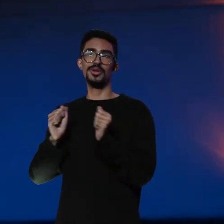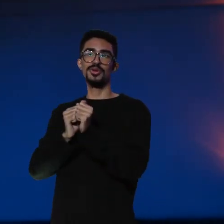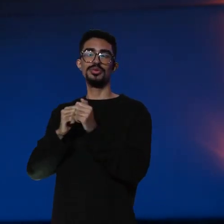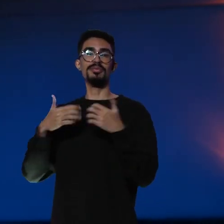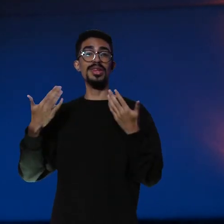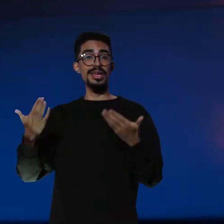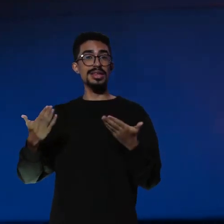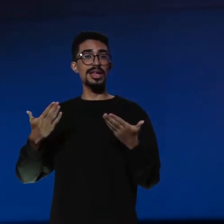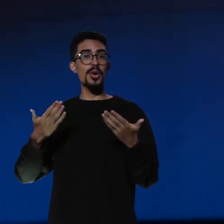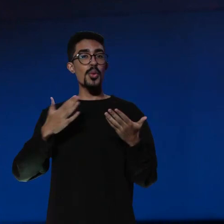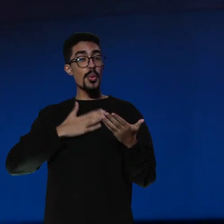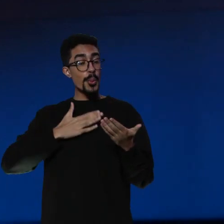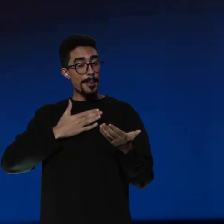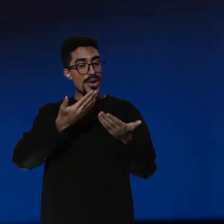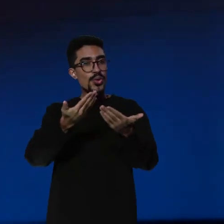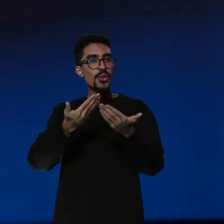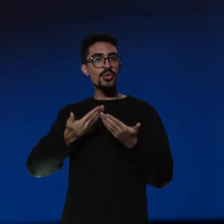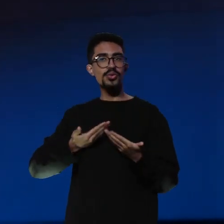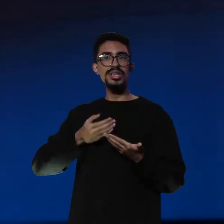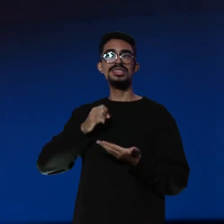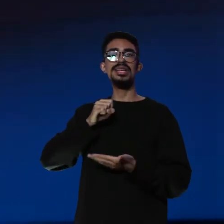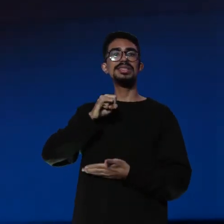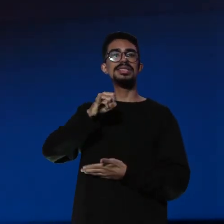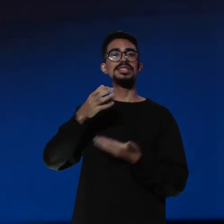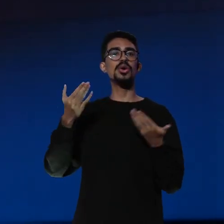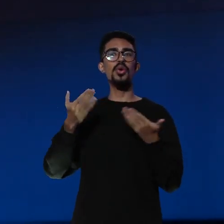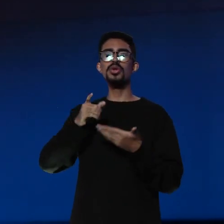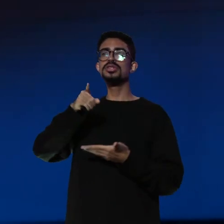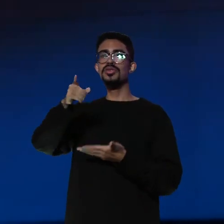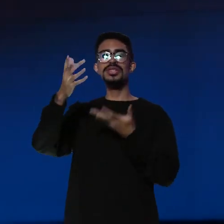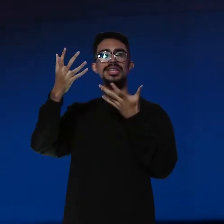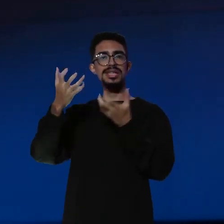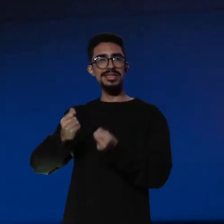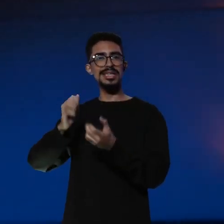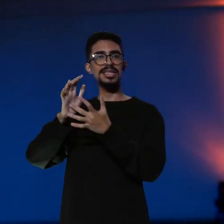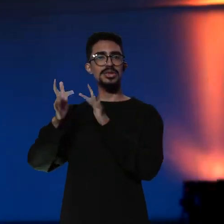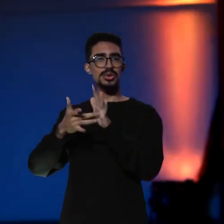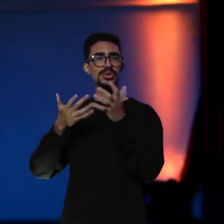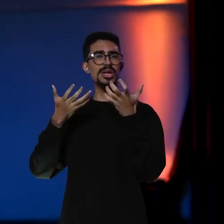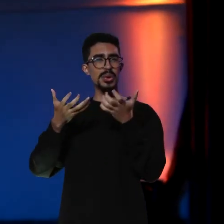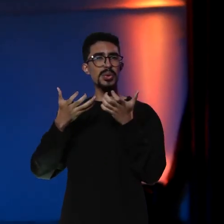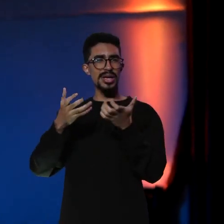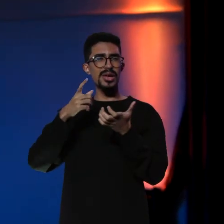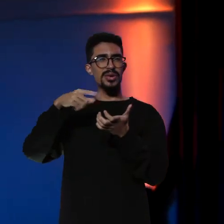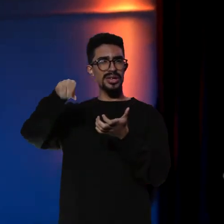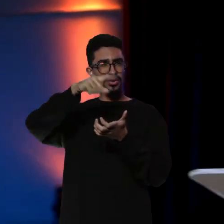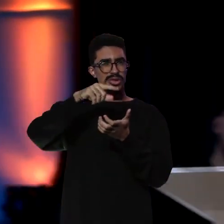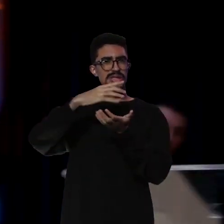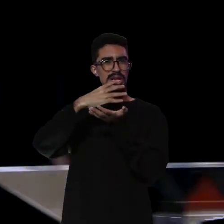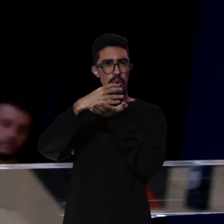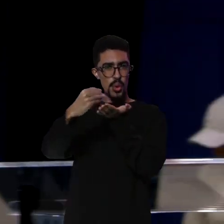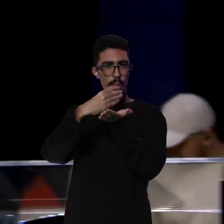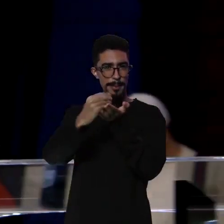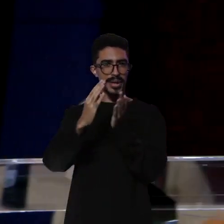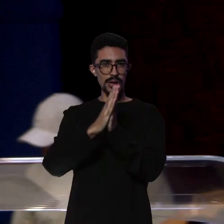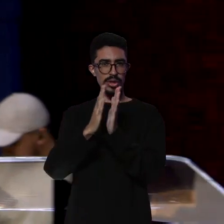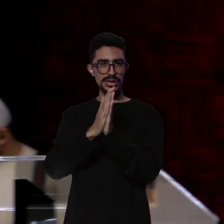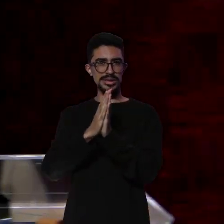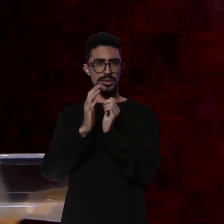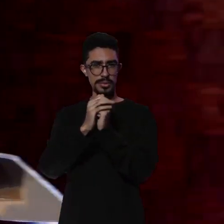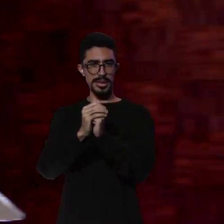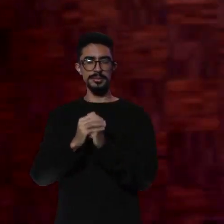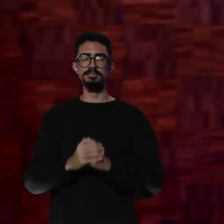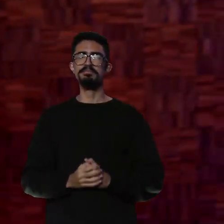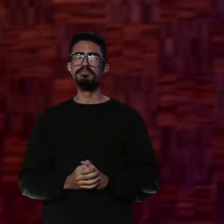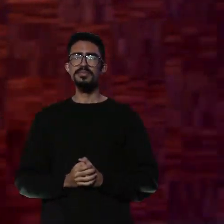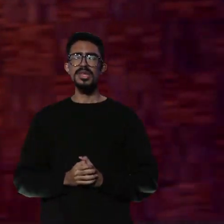convidar você no seu lugar a você orar junto comigo, repetindo essa mesma oração, dizendo assim: Senhor Jesus, hoje eu me arrependo pelos